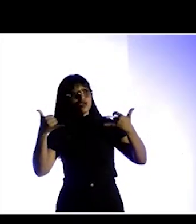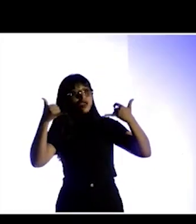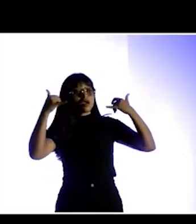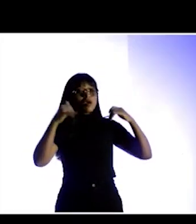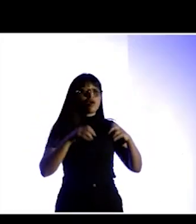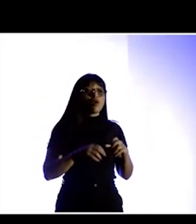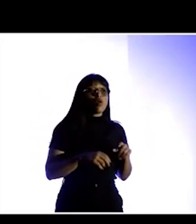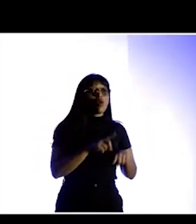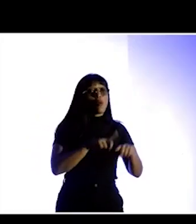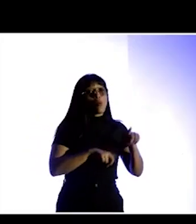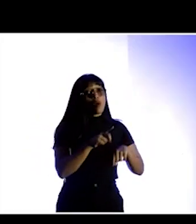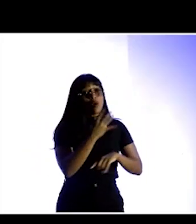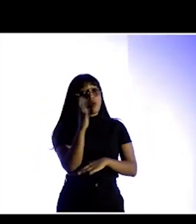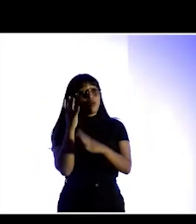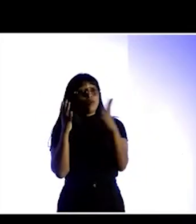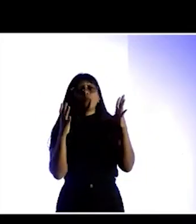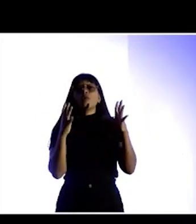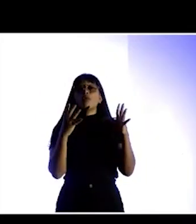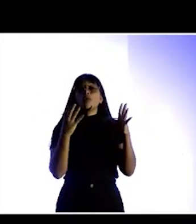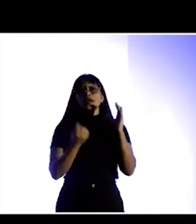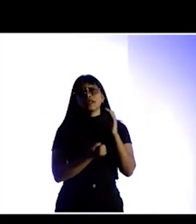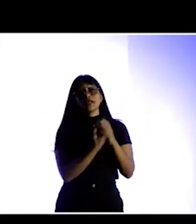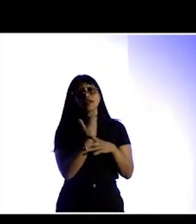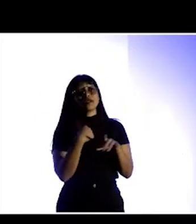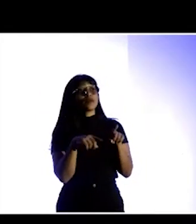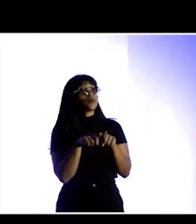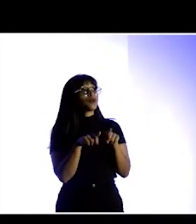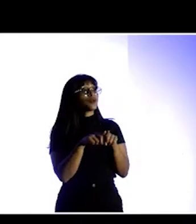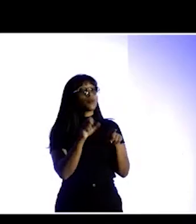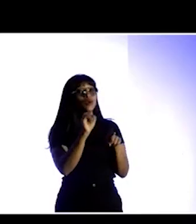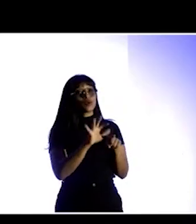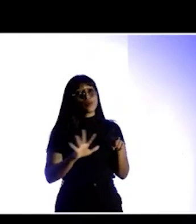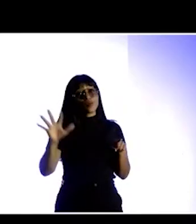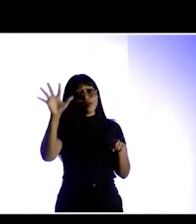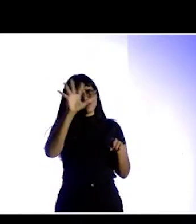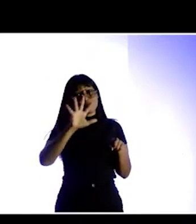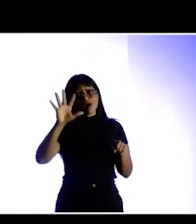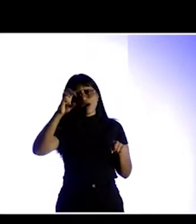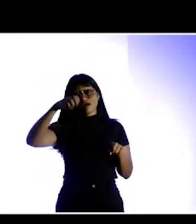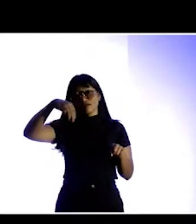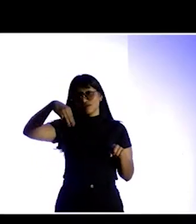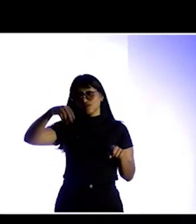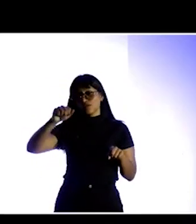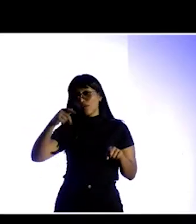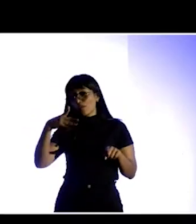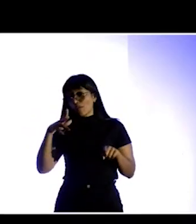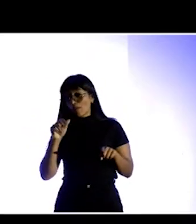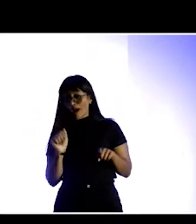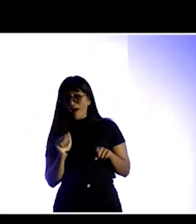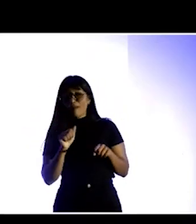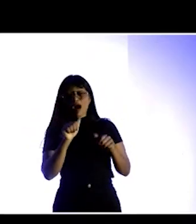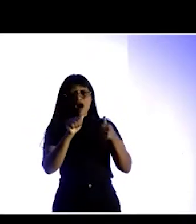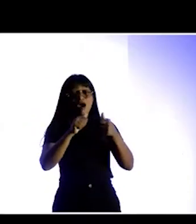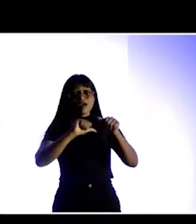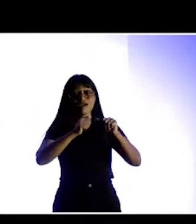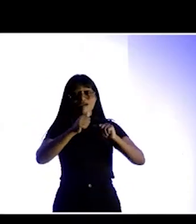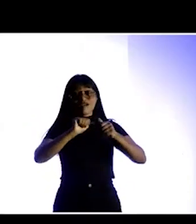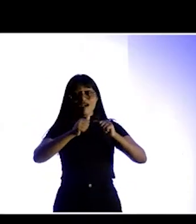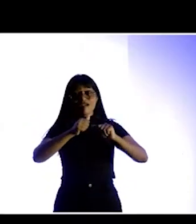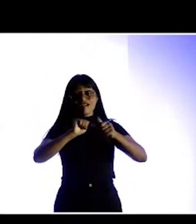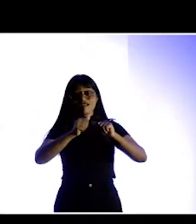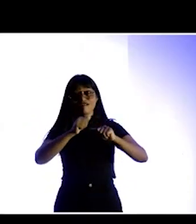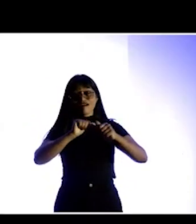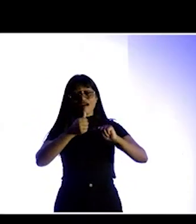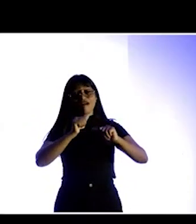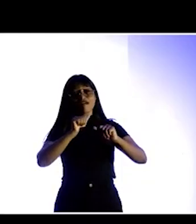Aqui é um mapa que eu gosto muito, né, que a gente conseguiu pela primeira vez avaliar nas populações mais vulneráveis, aquelas populações